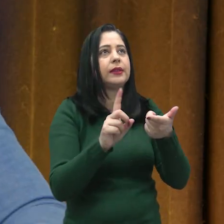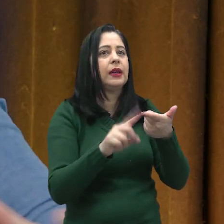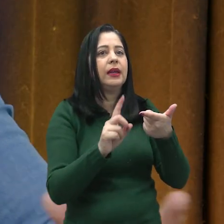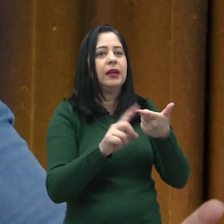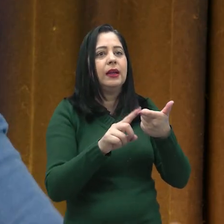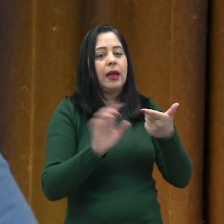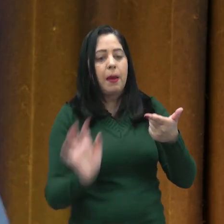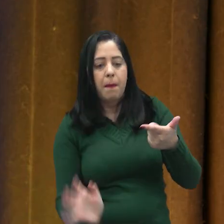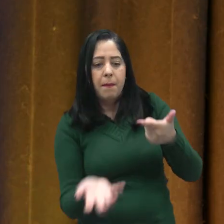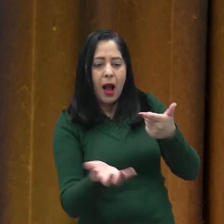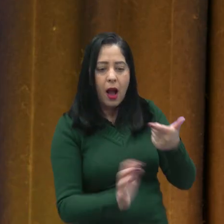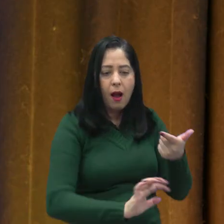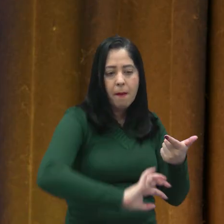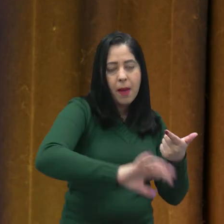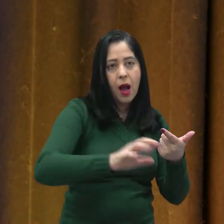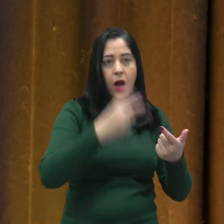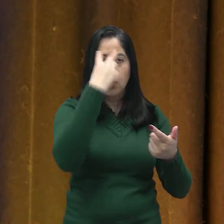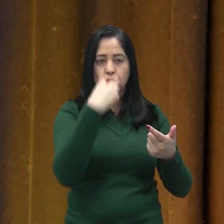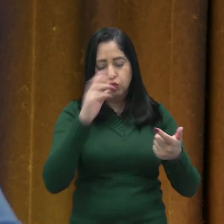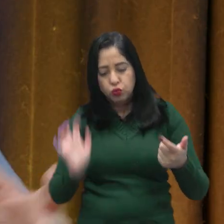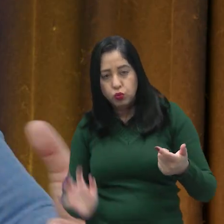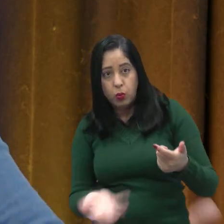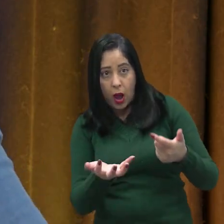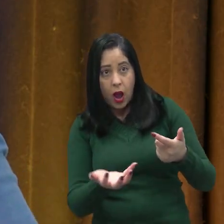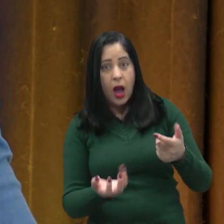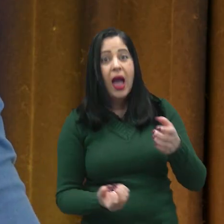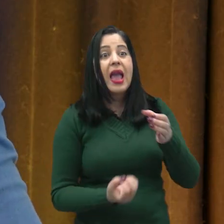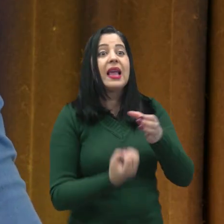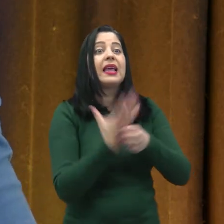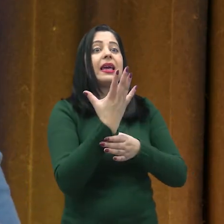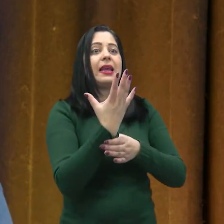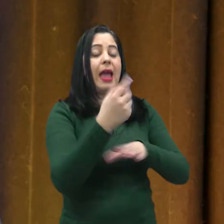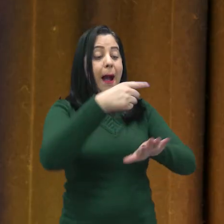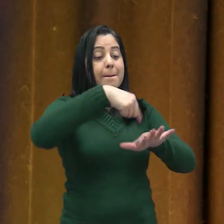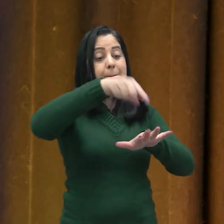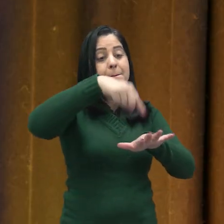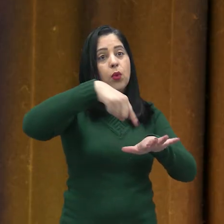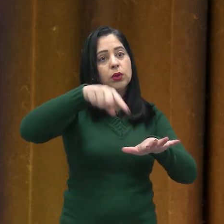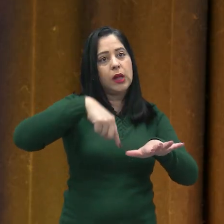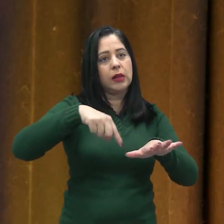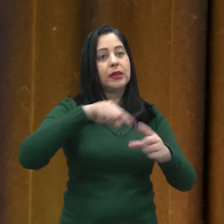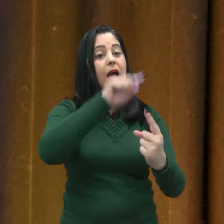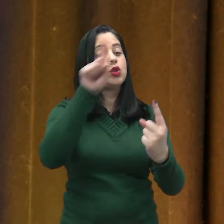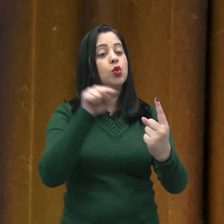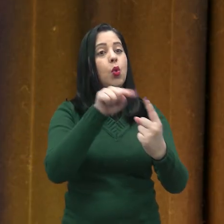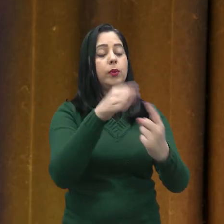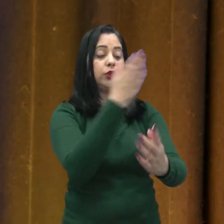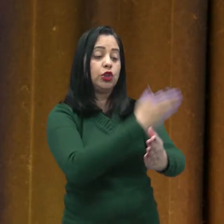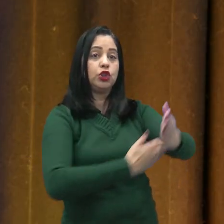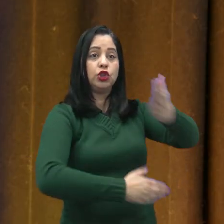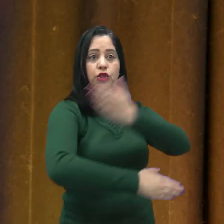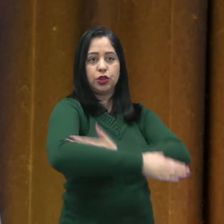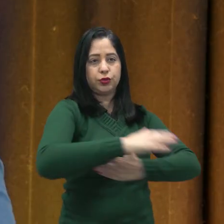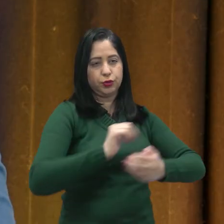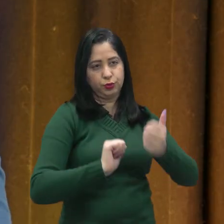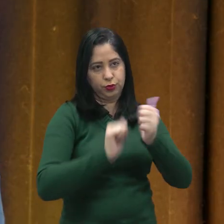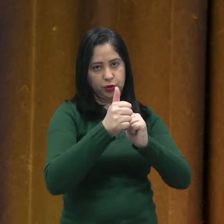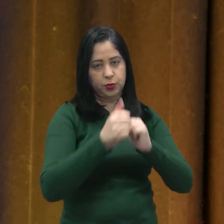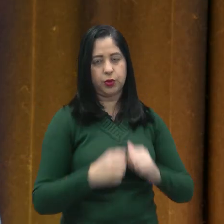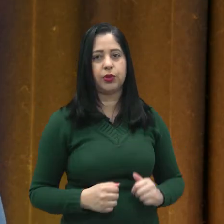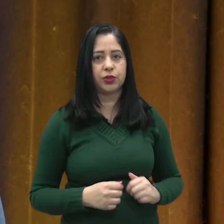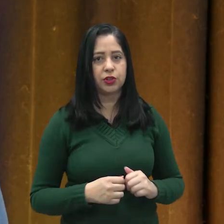gente fortaleceu programas que já tinham e criou alguns para que se desenvolvesse o Paradesporto, né? E hoje